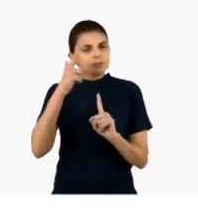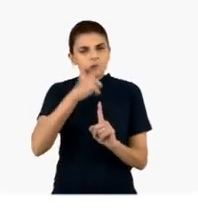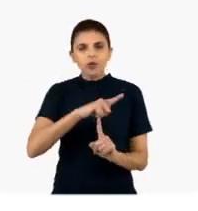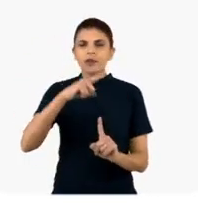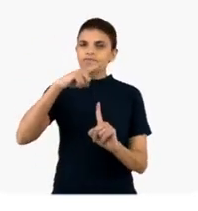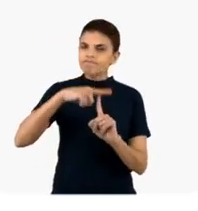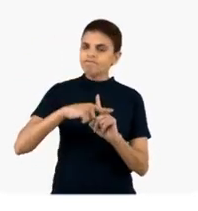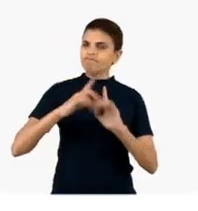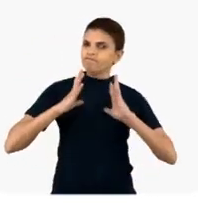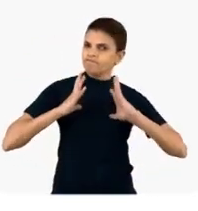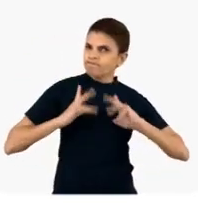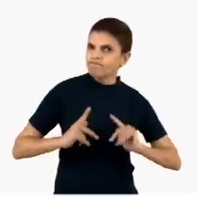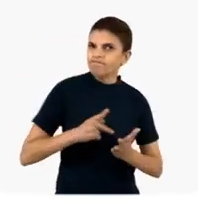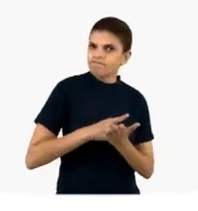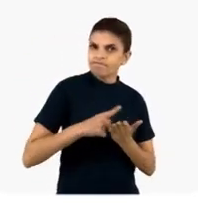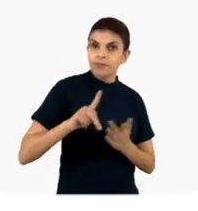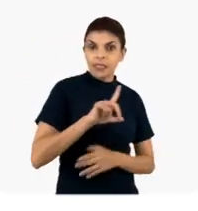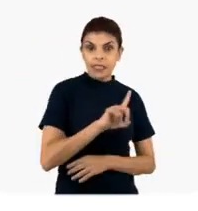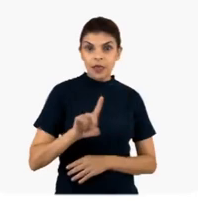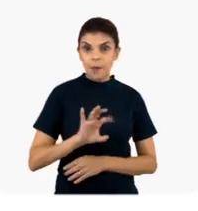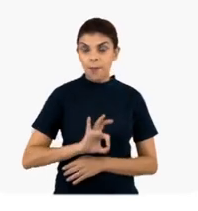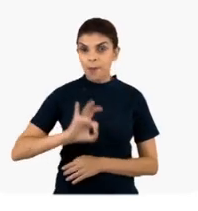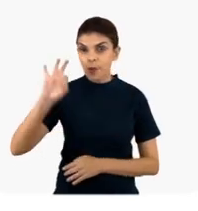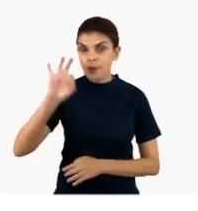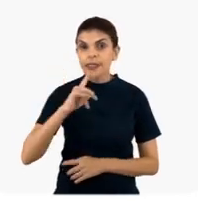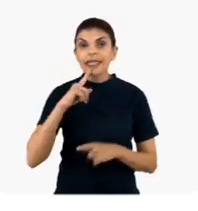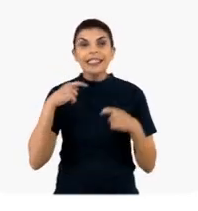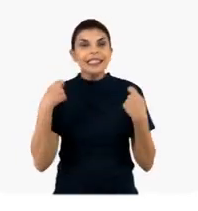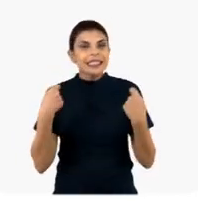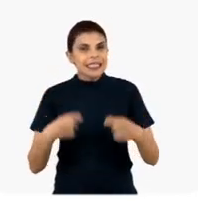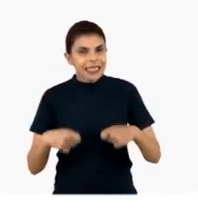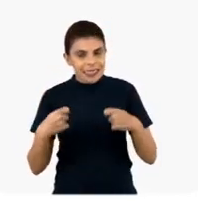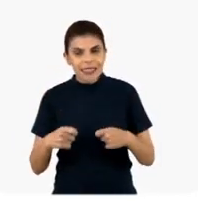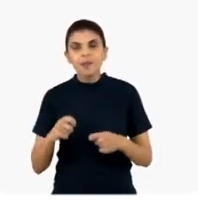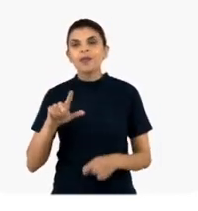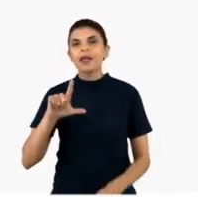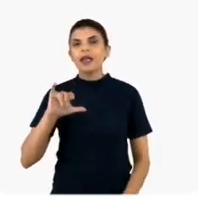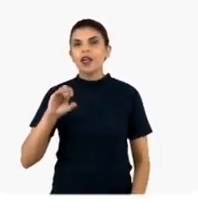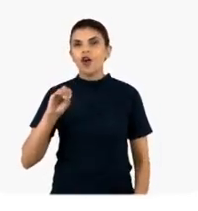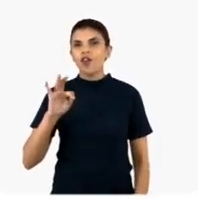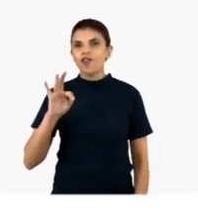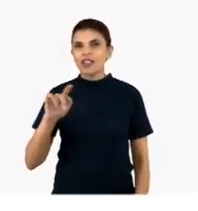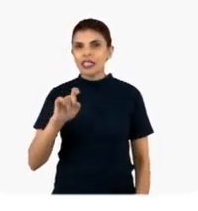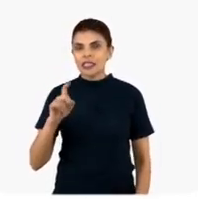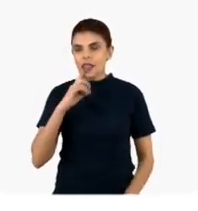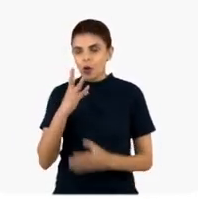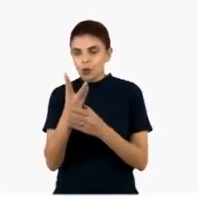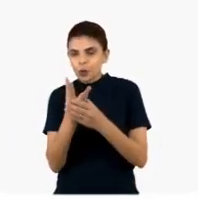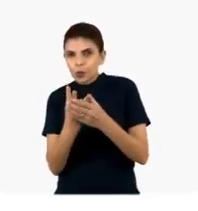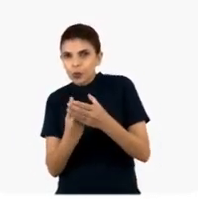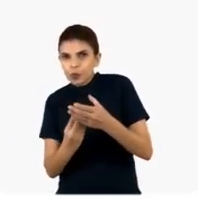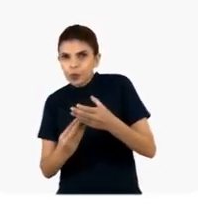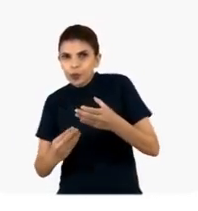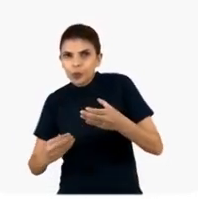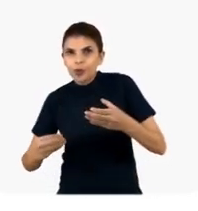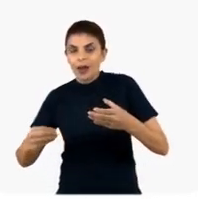Então, precisamos garantir que o produto é estéril. Caso for necessário, entramos na liofilização, que é a retirada